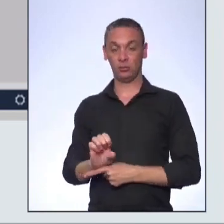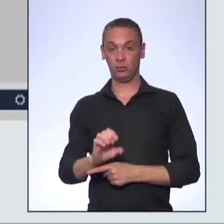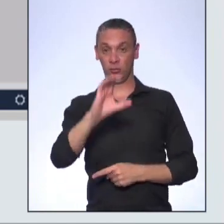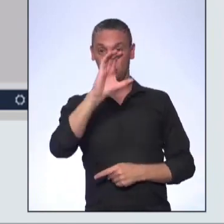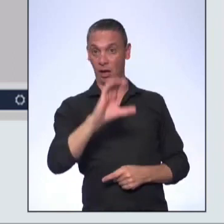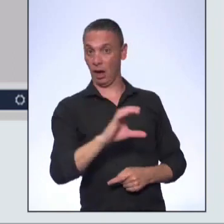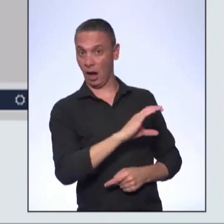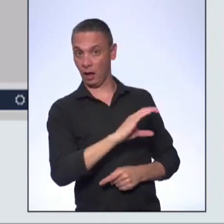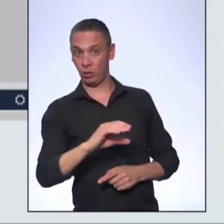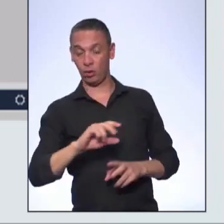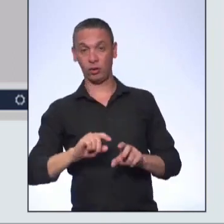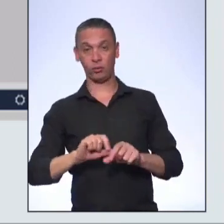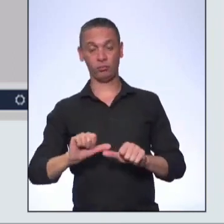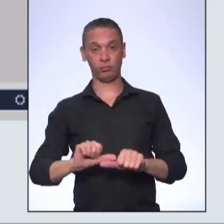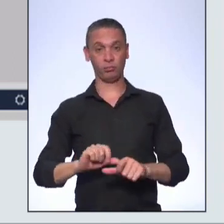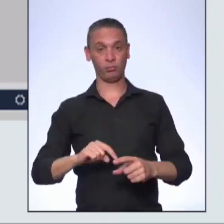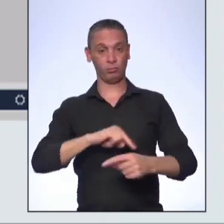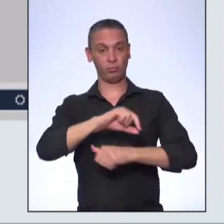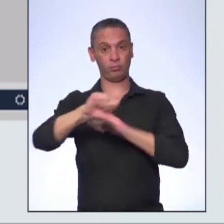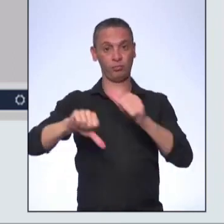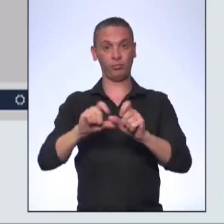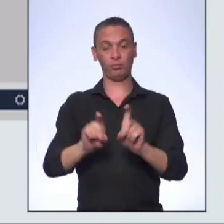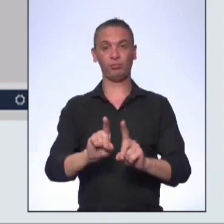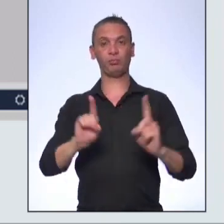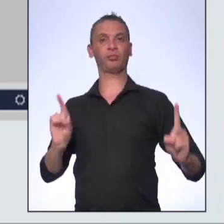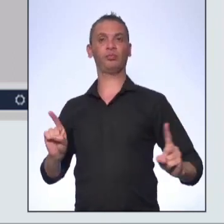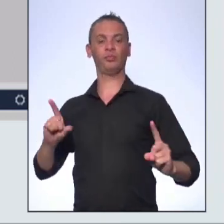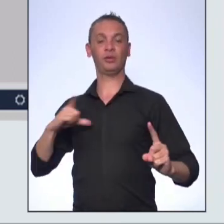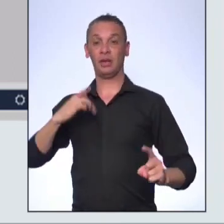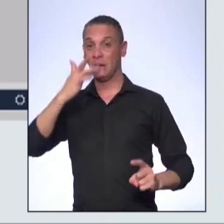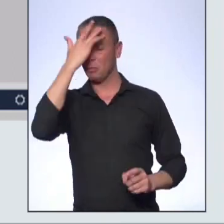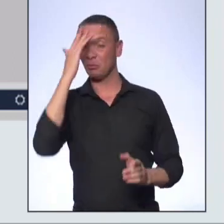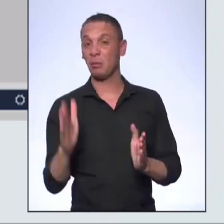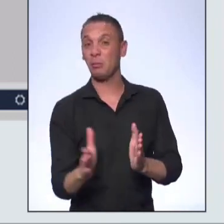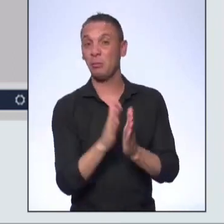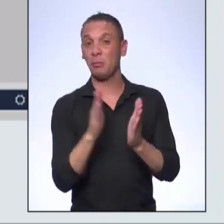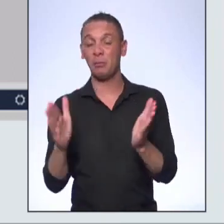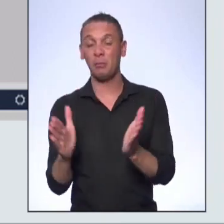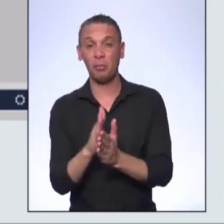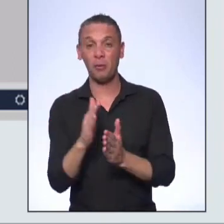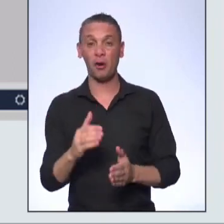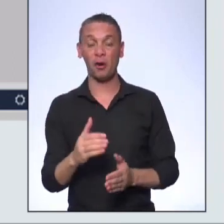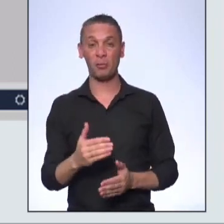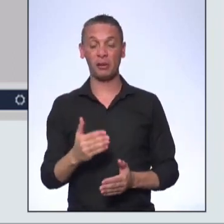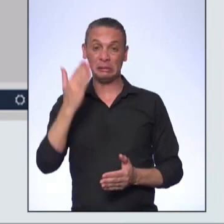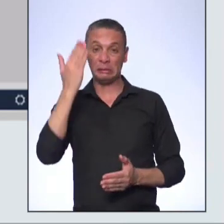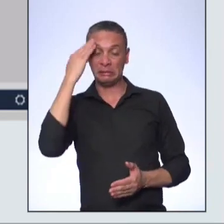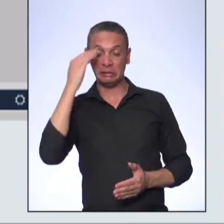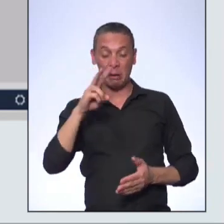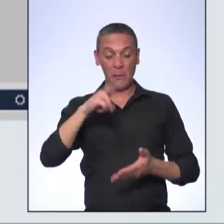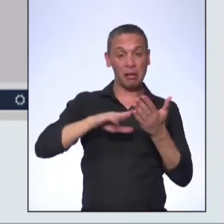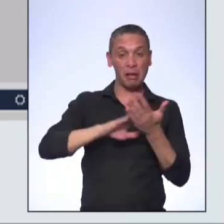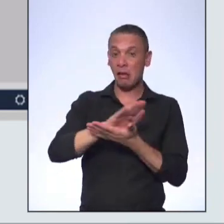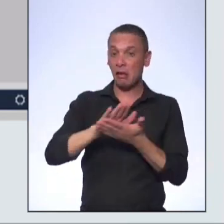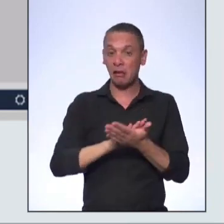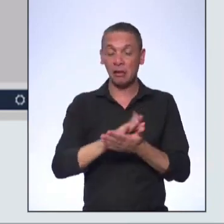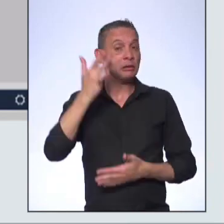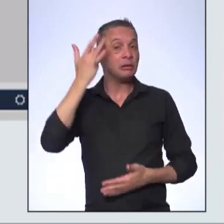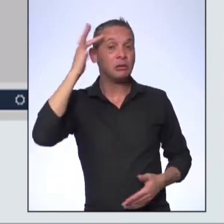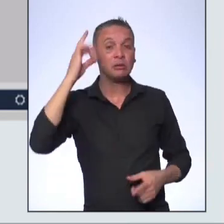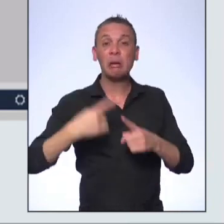e a população pobre e analfabeta de todo o Brasil não compreendia o significado desses